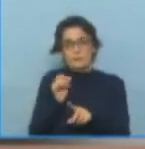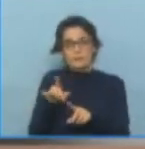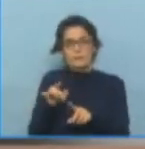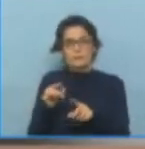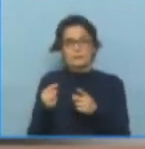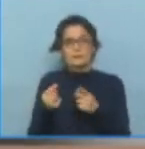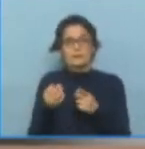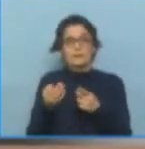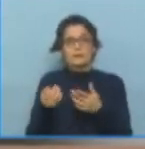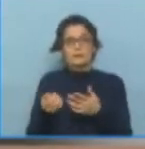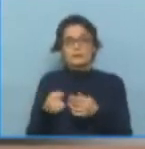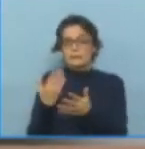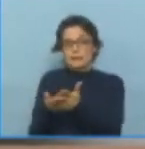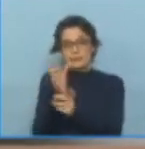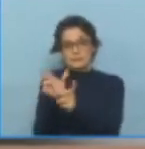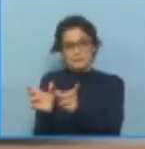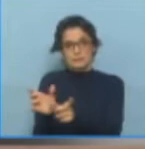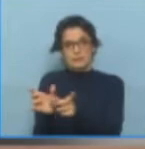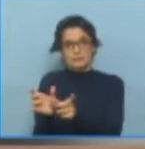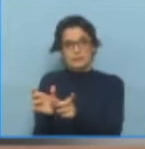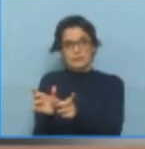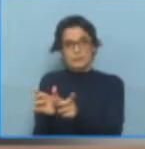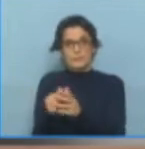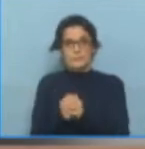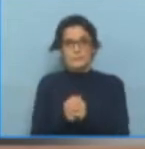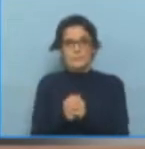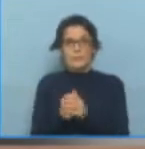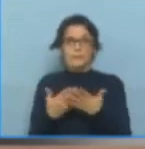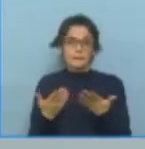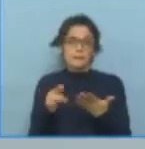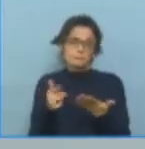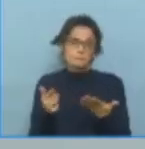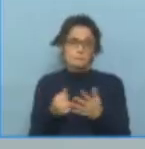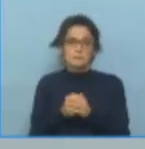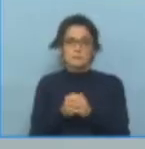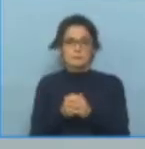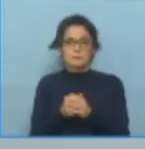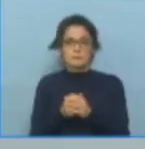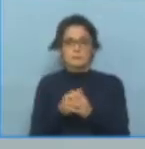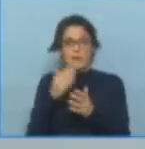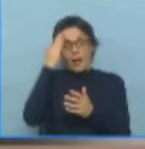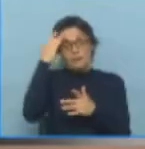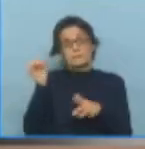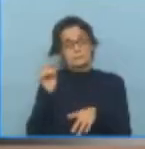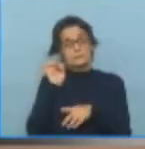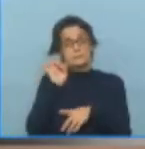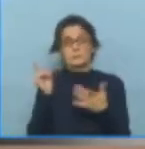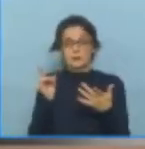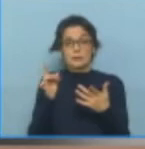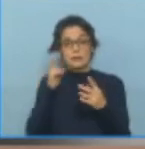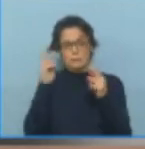e resgatar exatamente nesta parte final e, portanto, isso é um assunto que, a nosso ver, nos pareceu muito importante